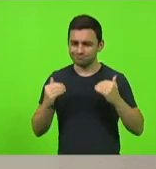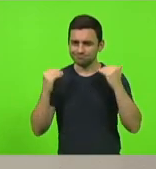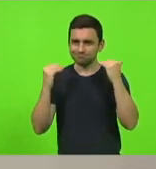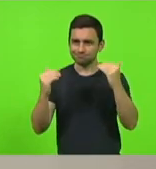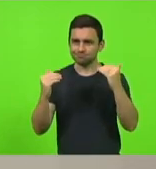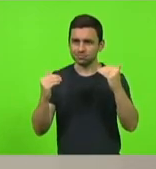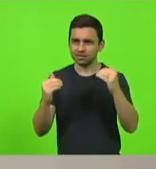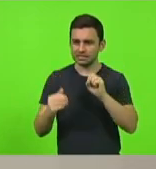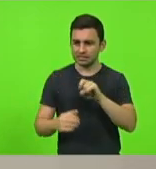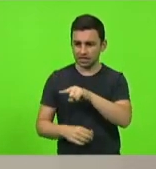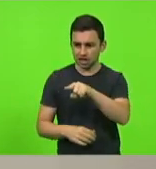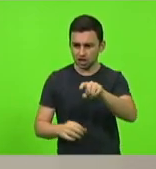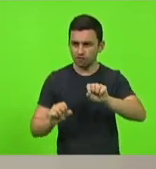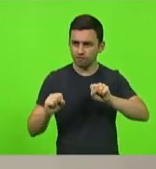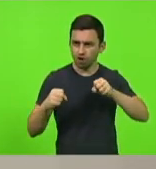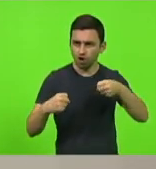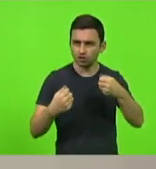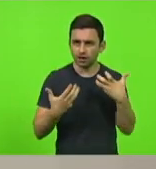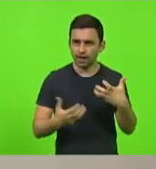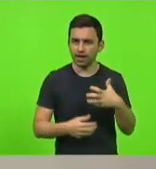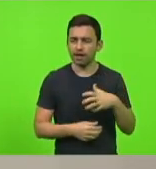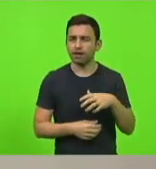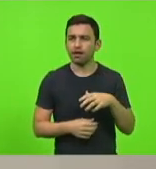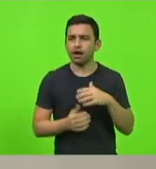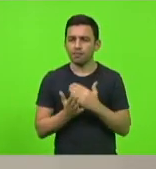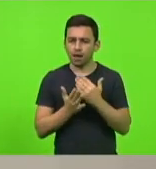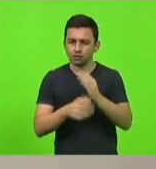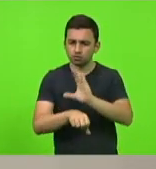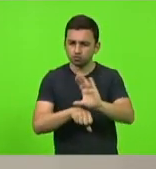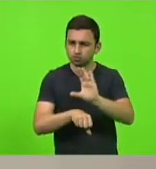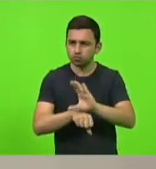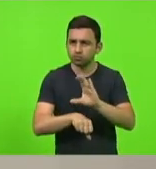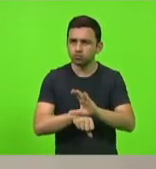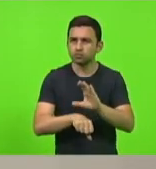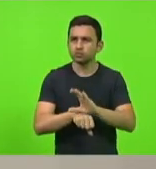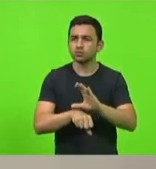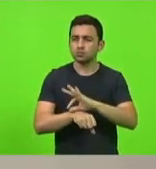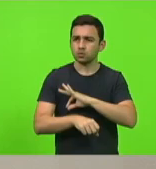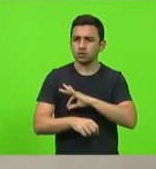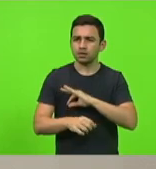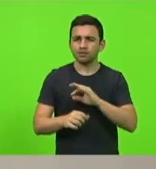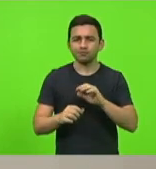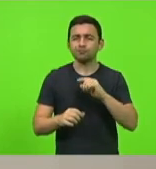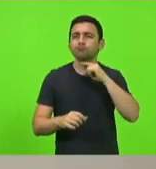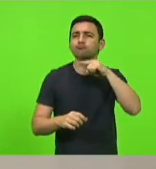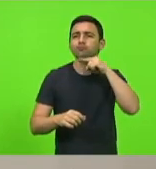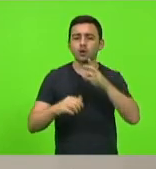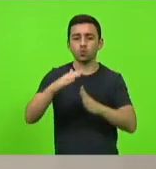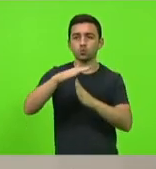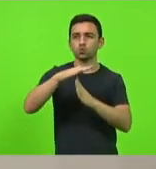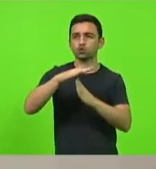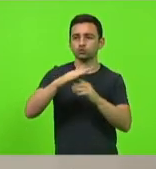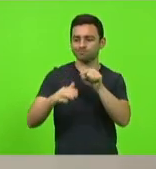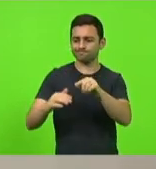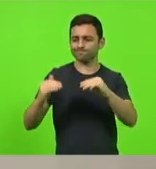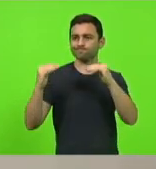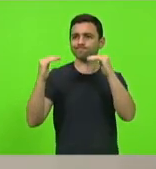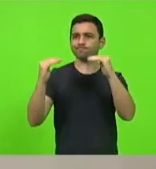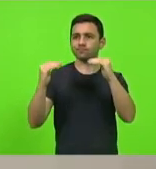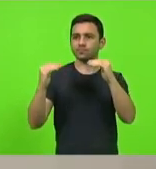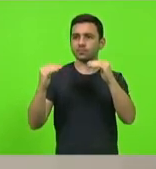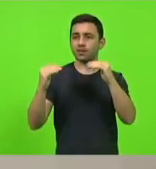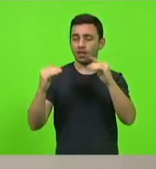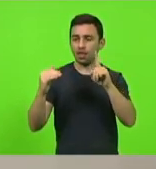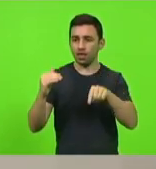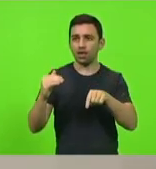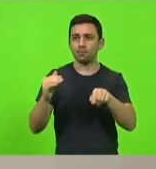a uma carreira de sargentos via curso de formação consigam galgar a última graduação das praças, qual seja subtenente